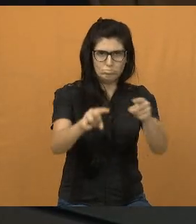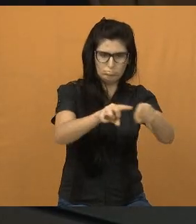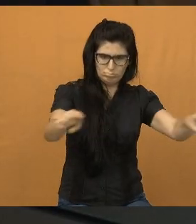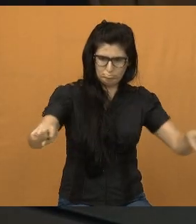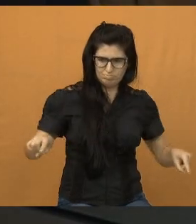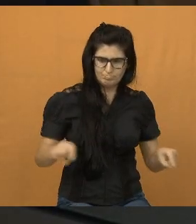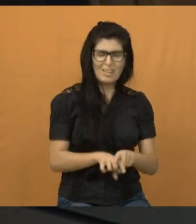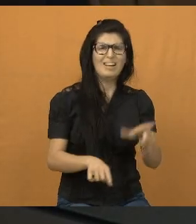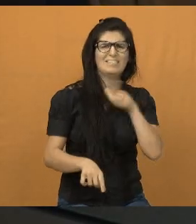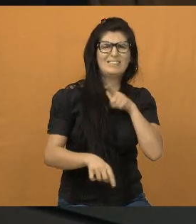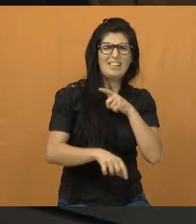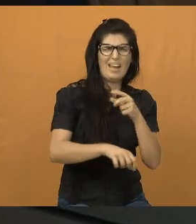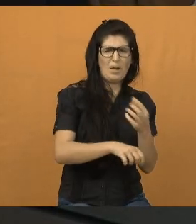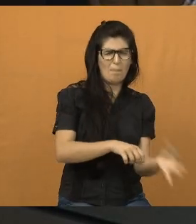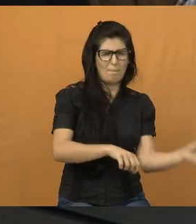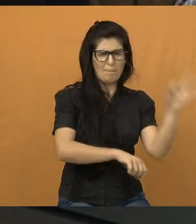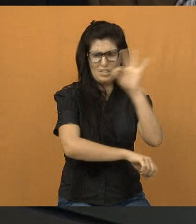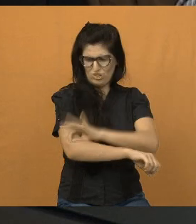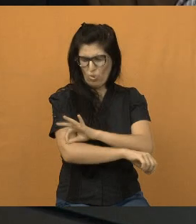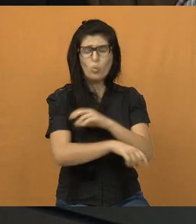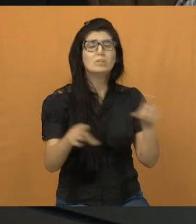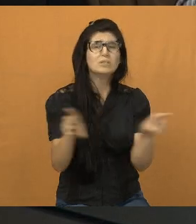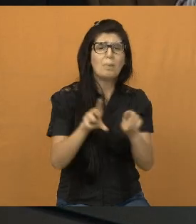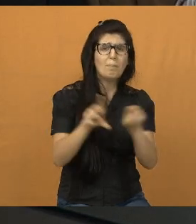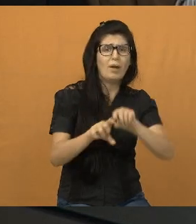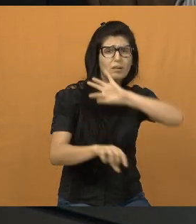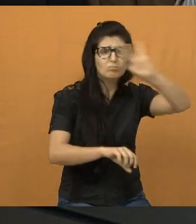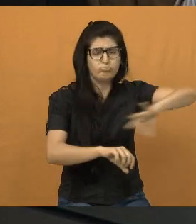ali pernilongo e também a dengue.